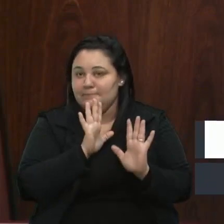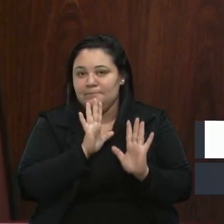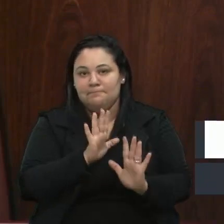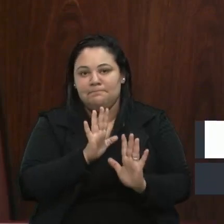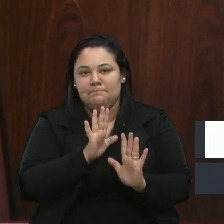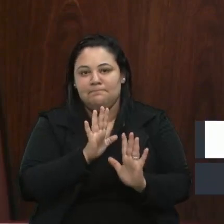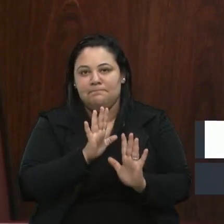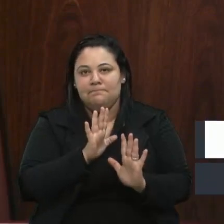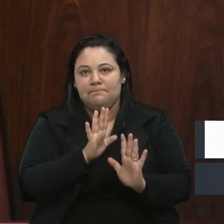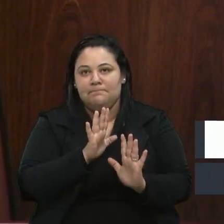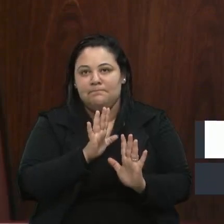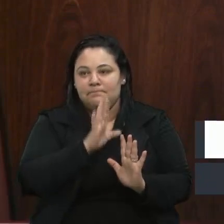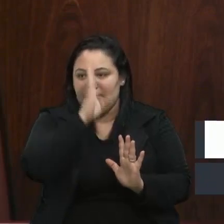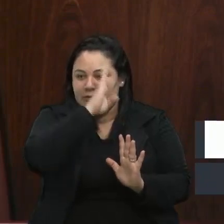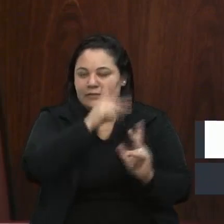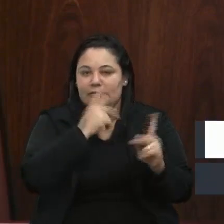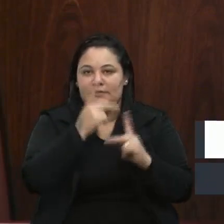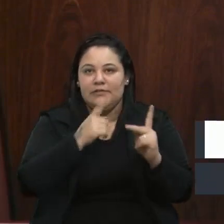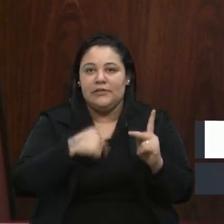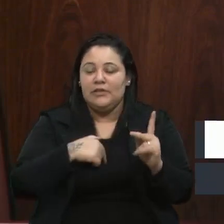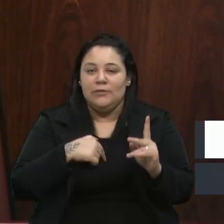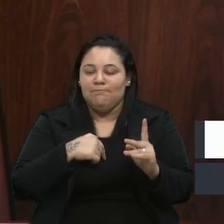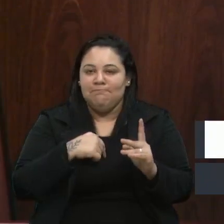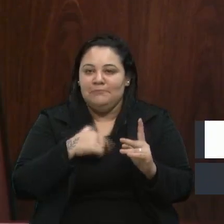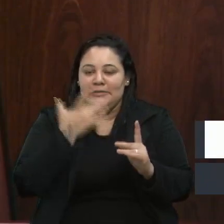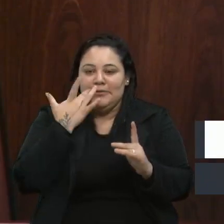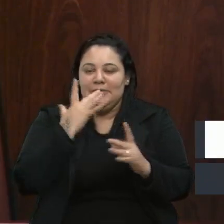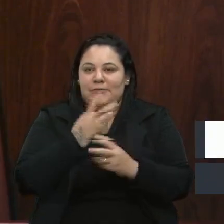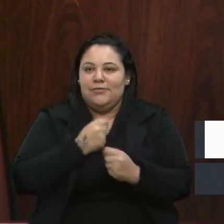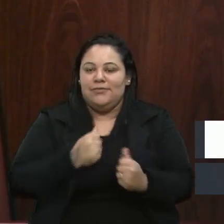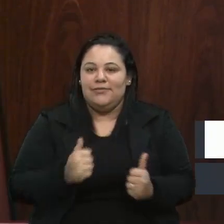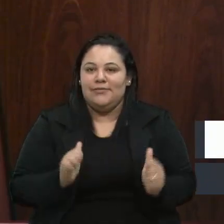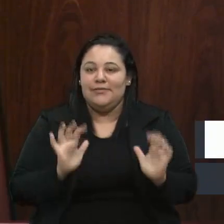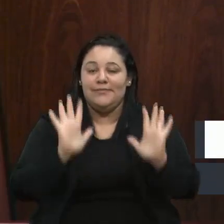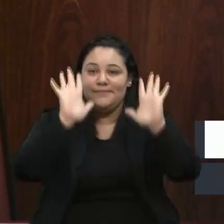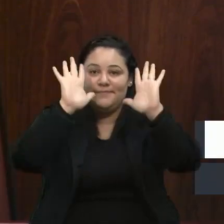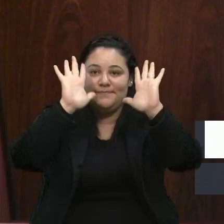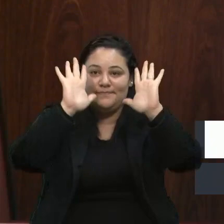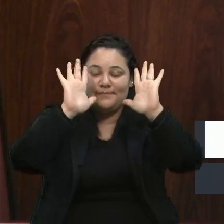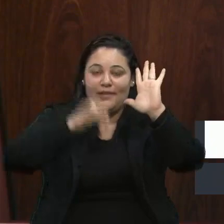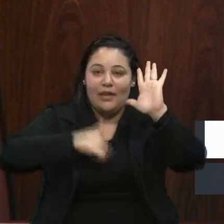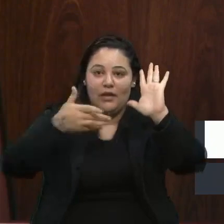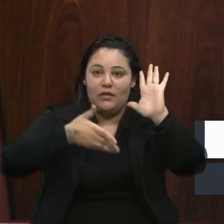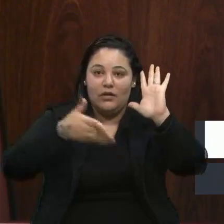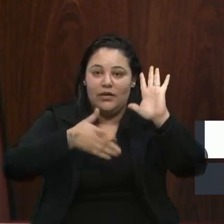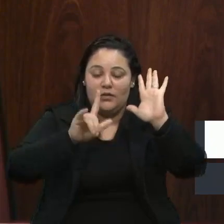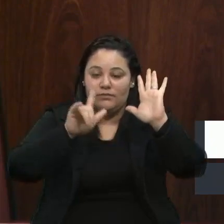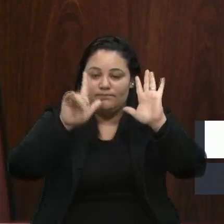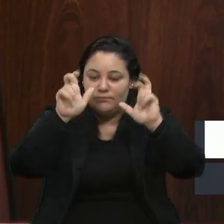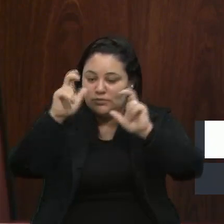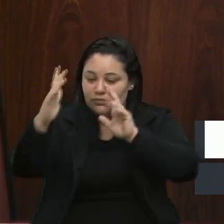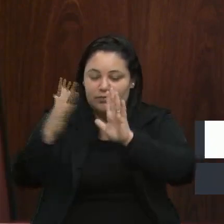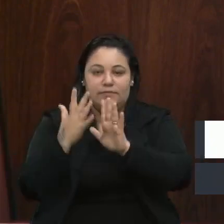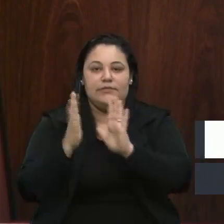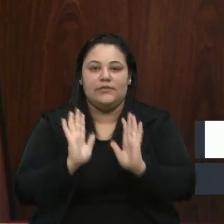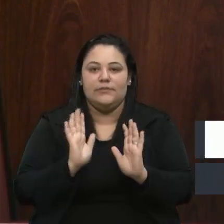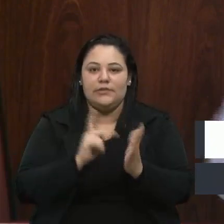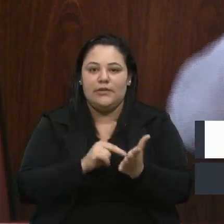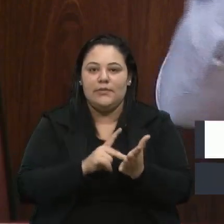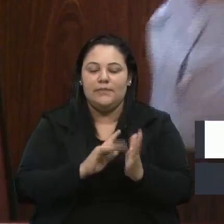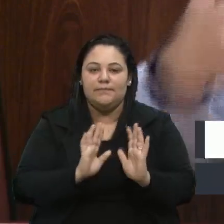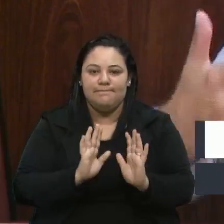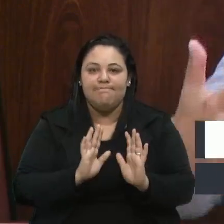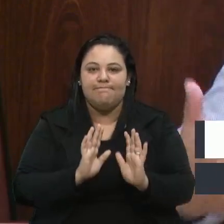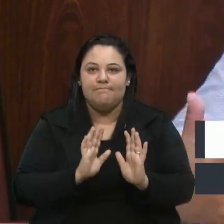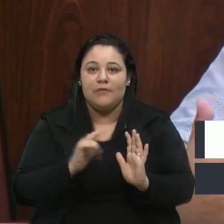causa... Eu nem sei definir. Agora, é um tema que nós precisamos enfrentar. Eu conheço